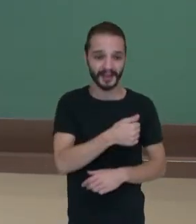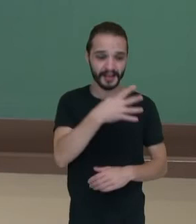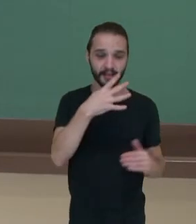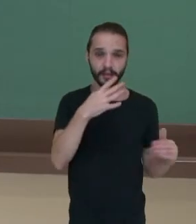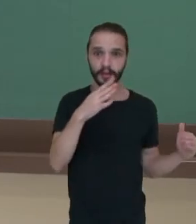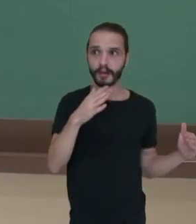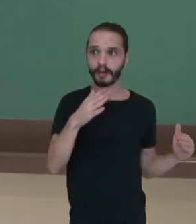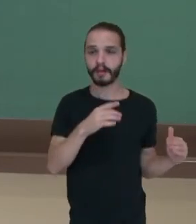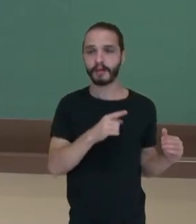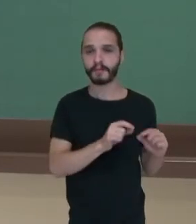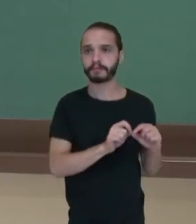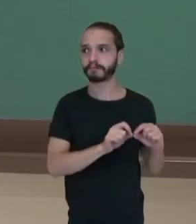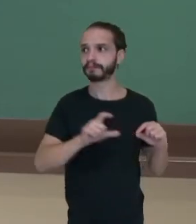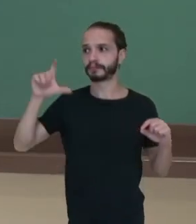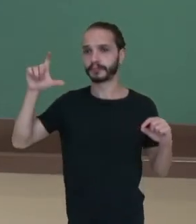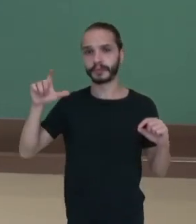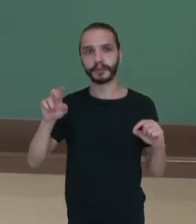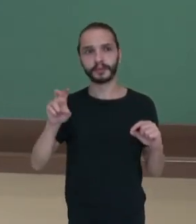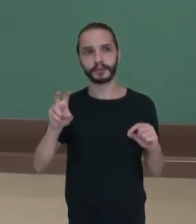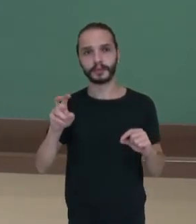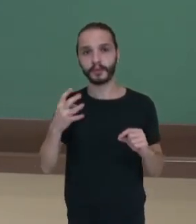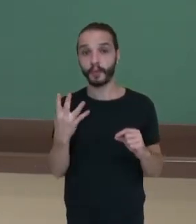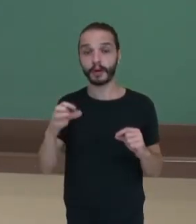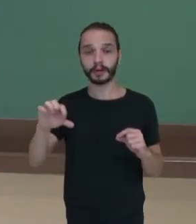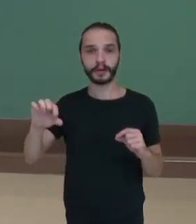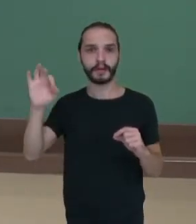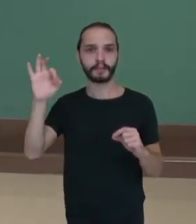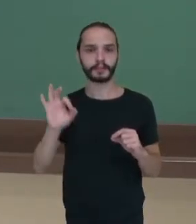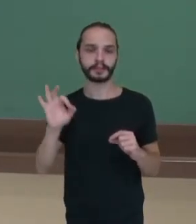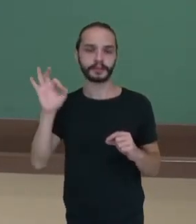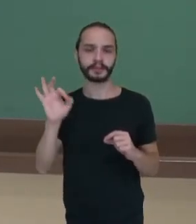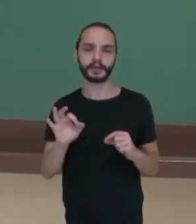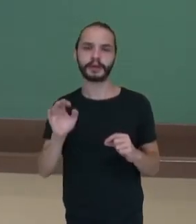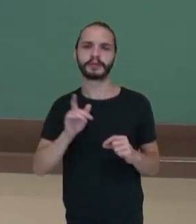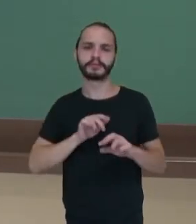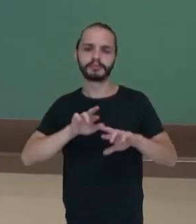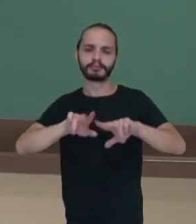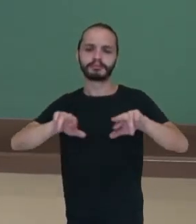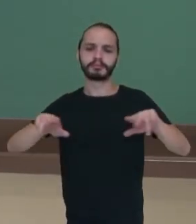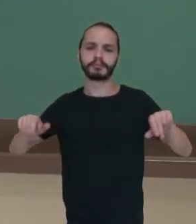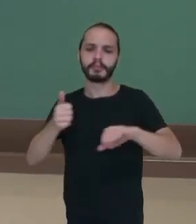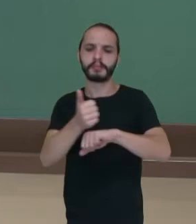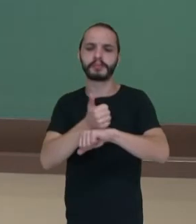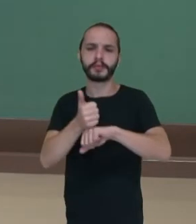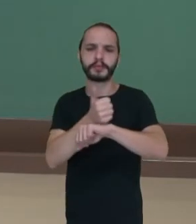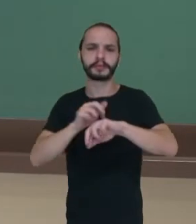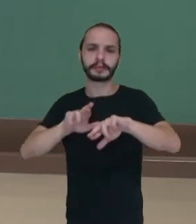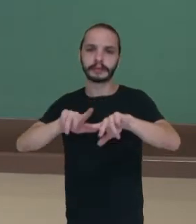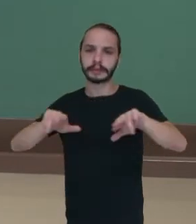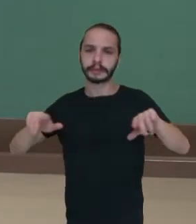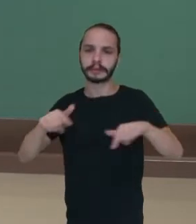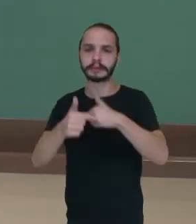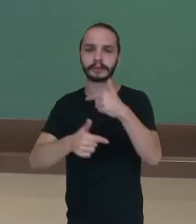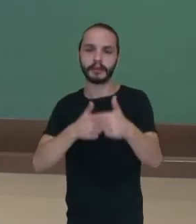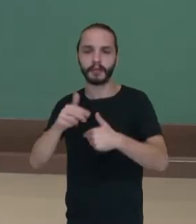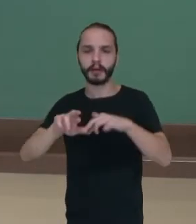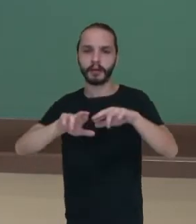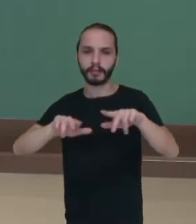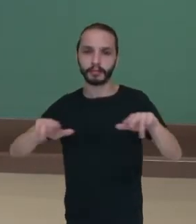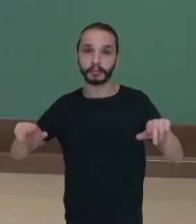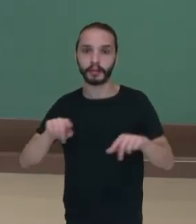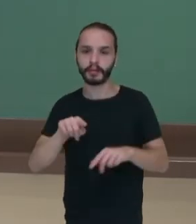da mulher na produção das riquezas nas mais diferentes atividades e profissões no Brasil, né? E isso é